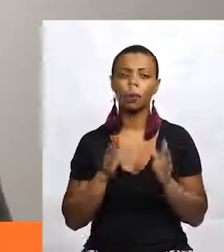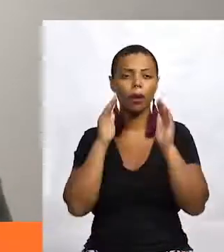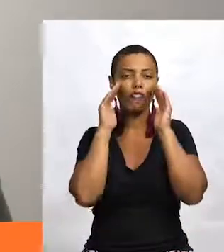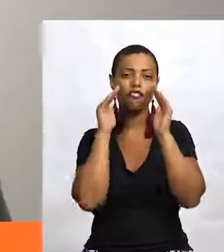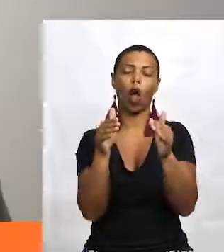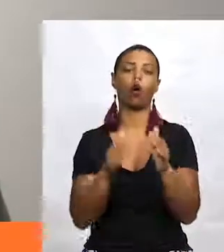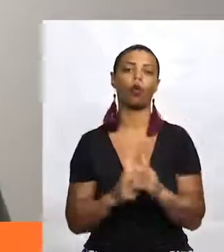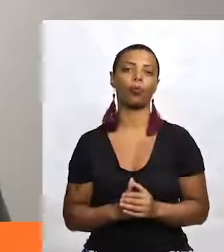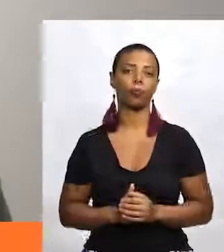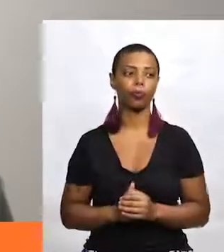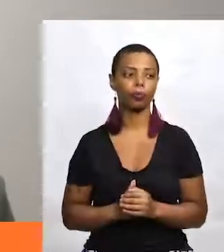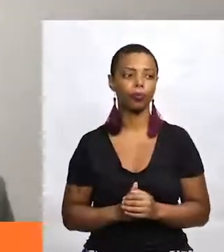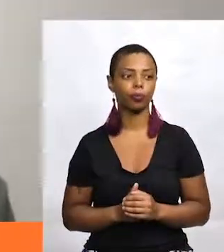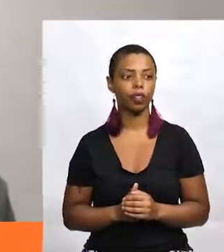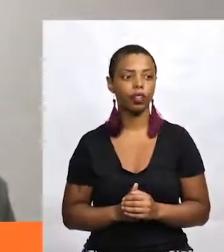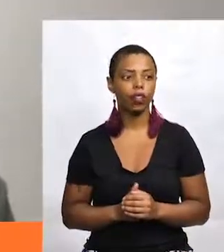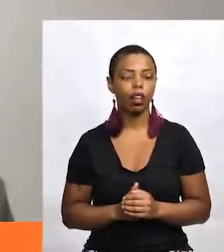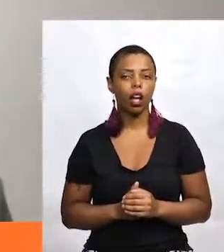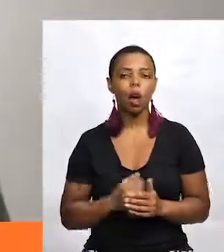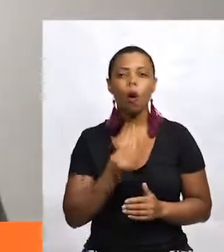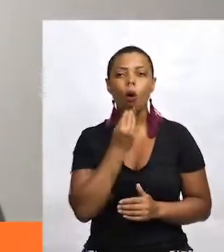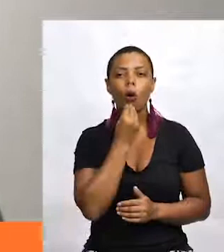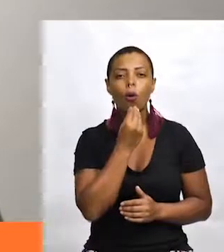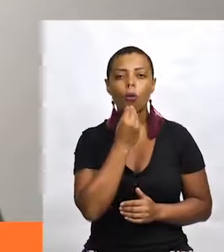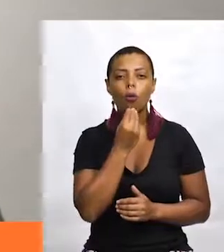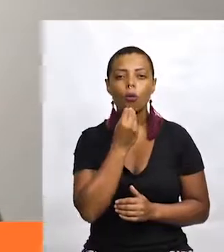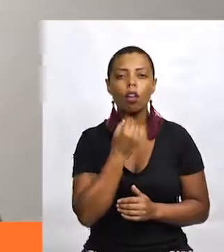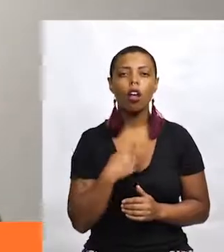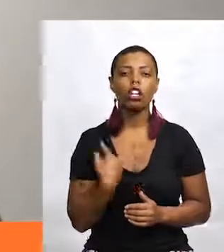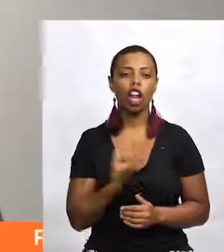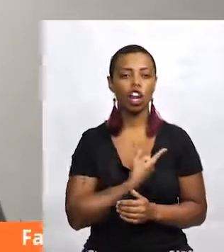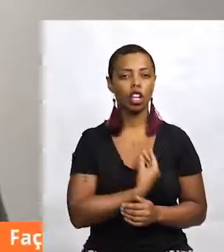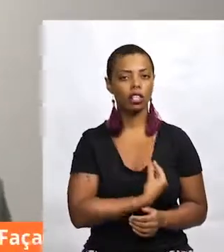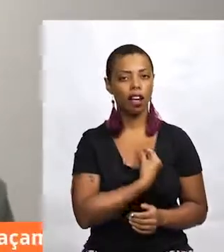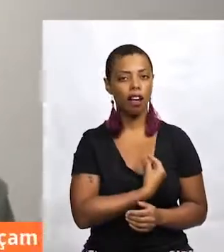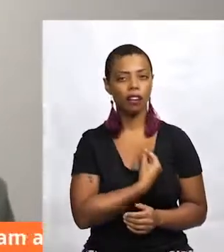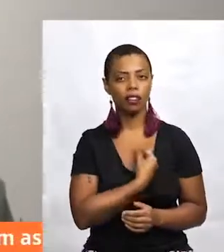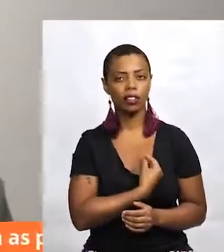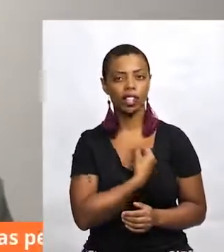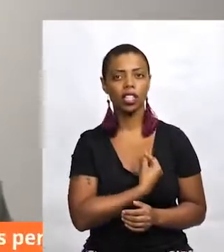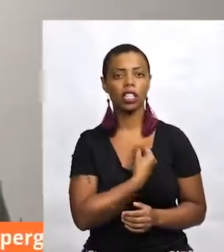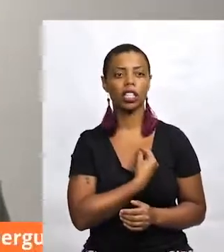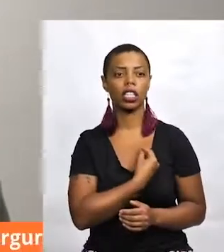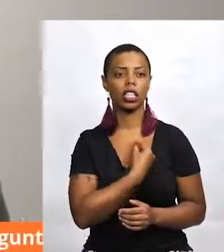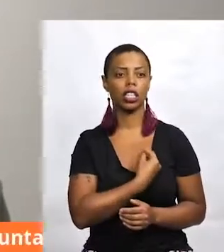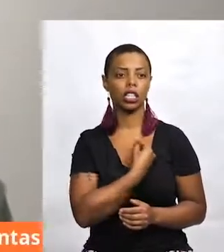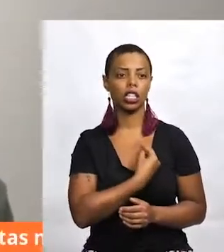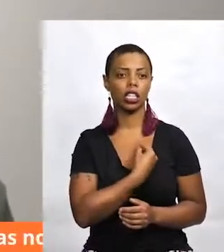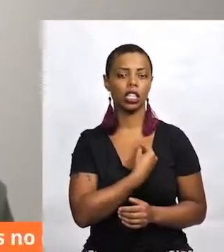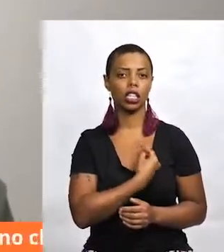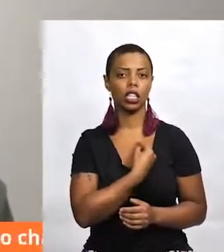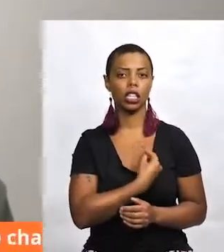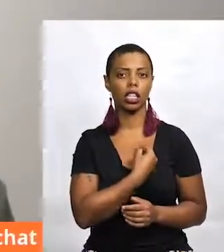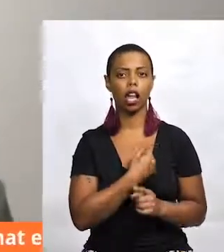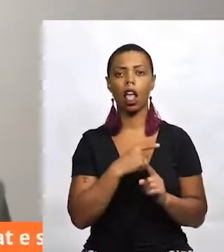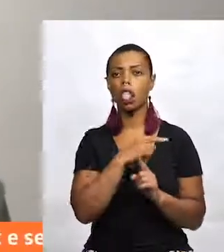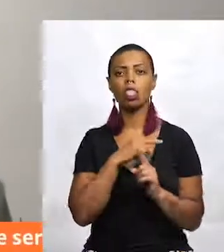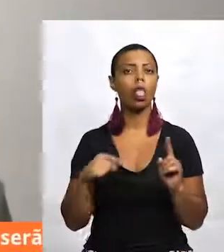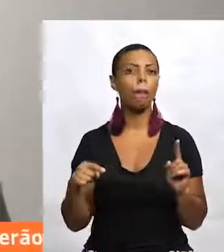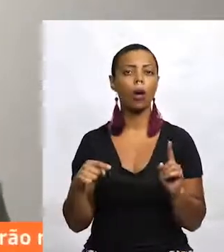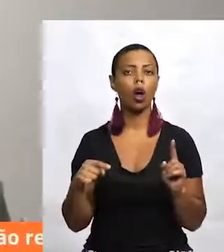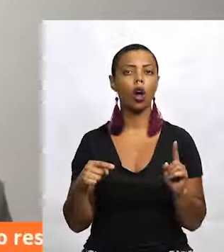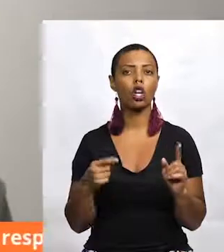sabe? As oportunidades que a gente tem na vida, a gente não pode deixar elas passarem, né?